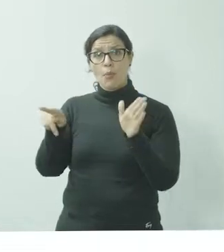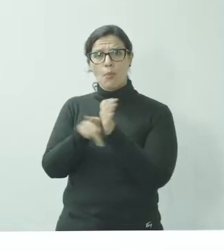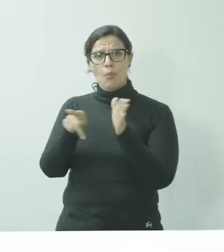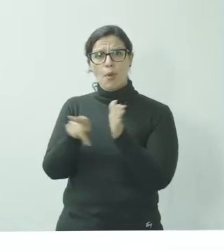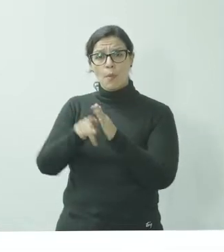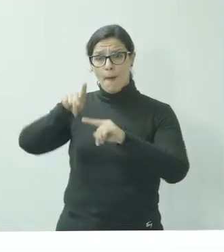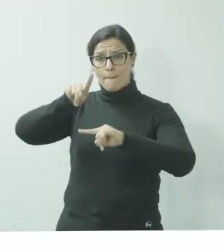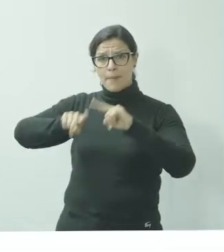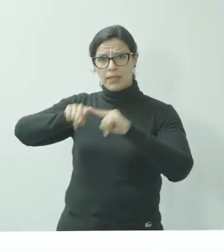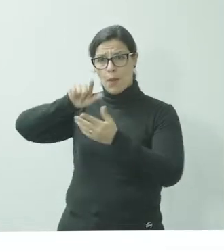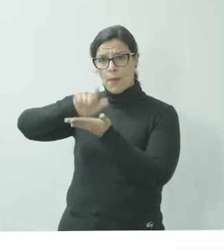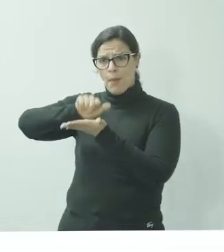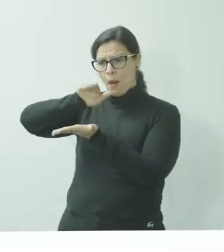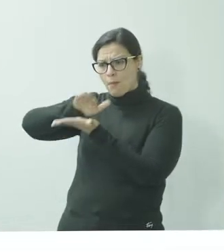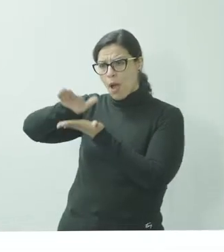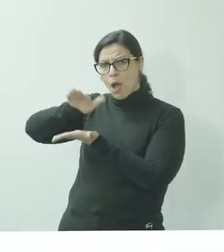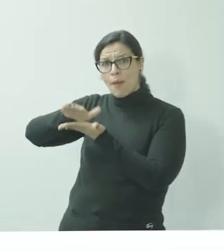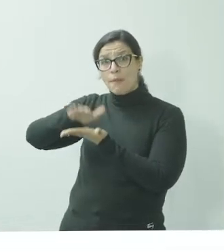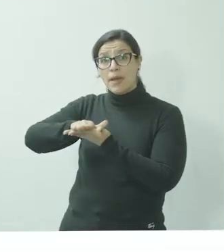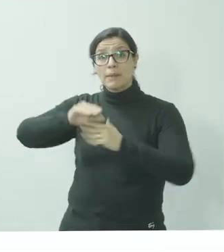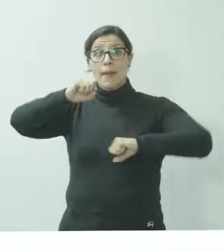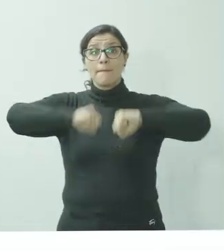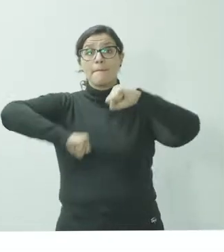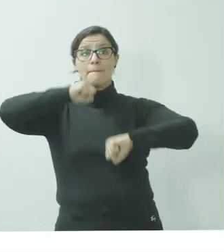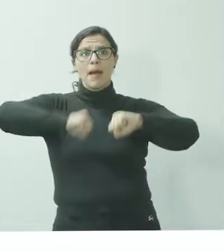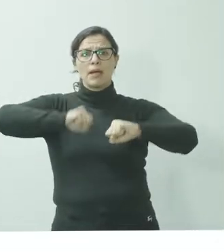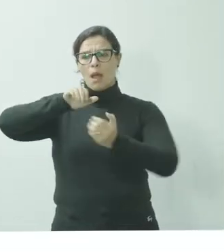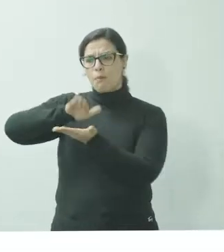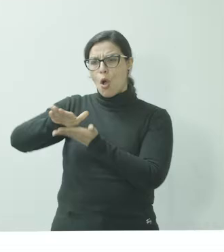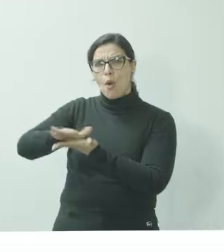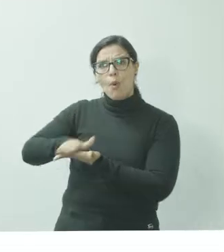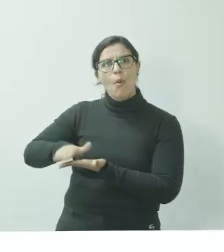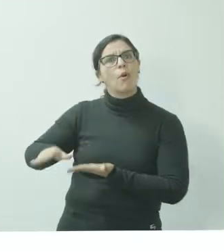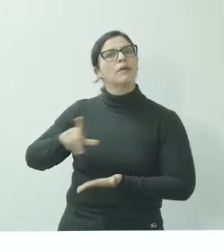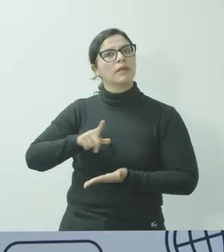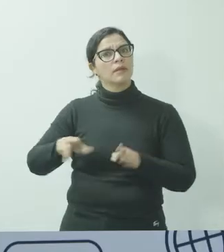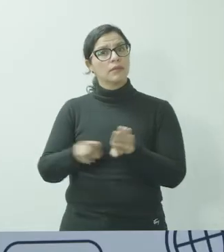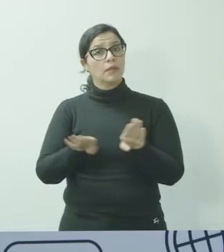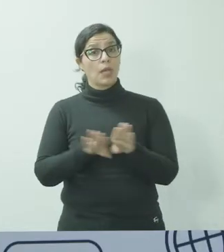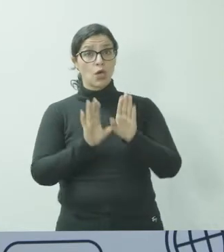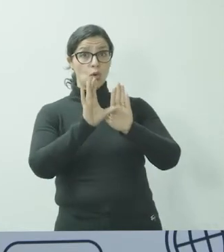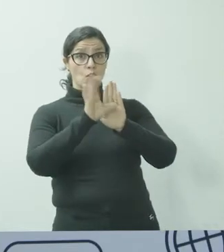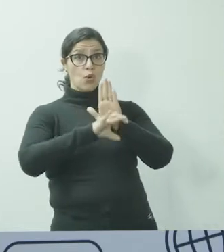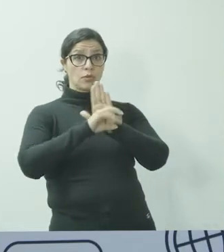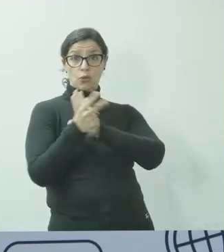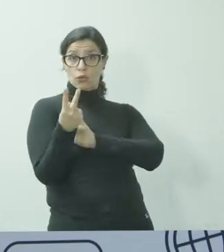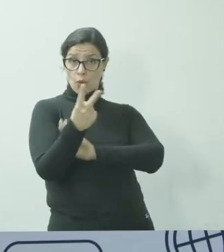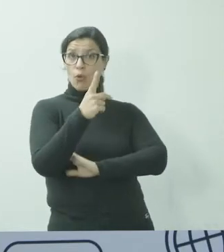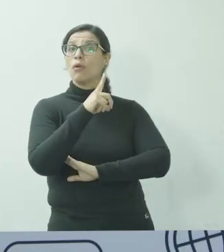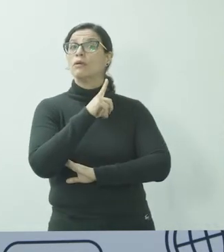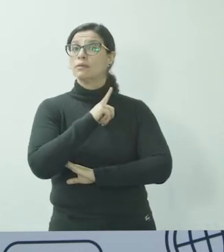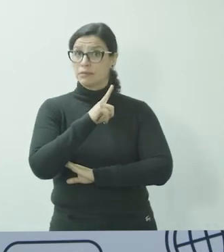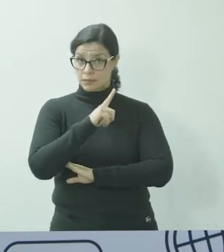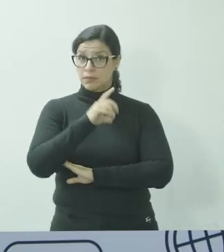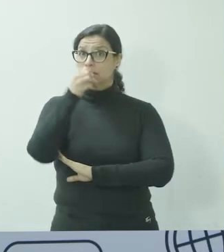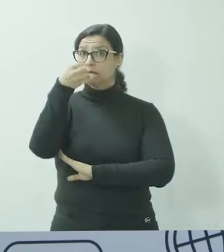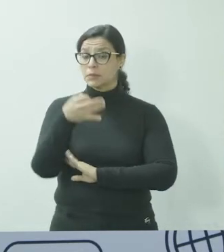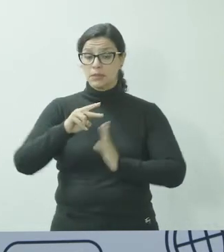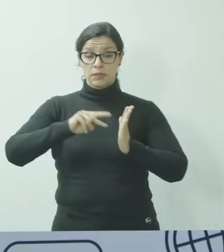imprime ou a máquina utilizada para imprimir então esses dois conceitos eh